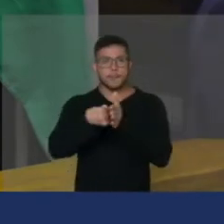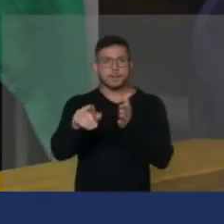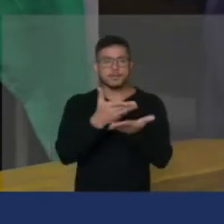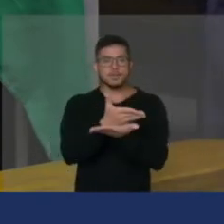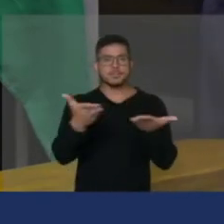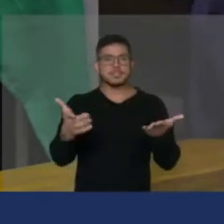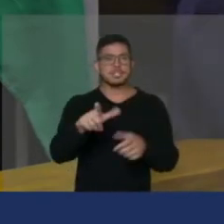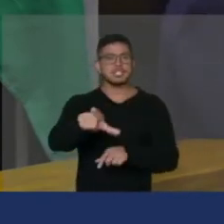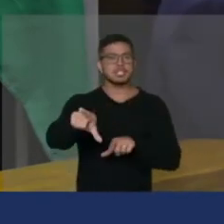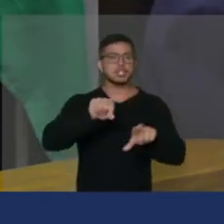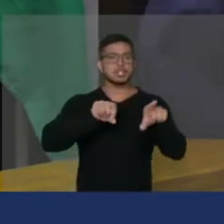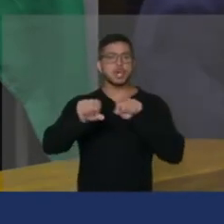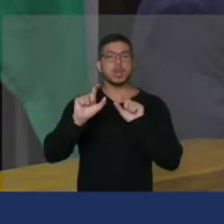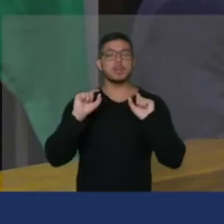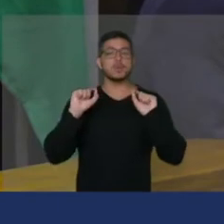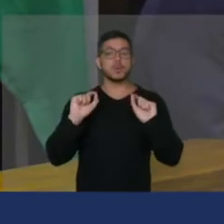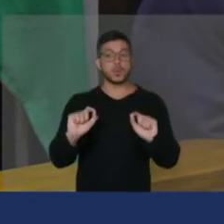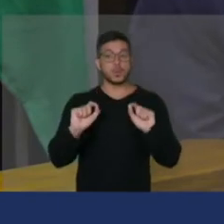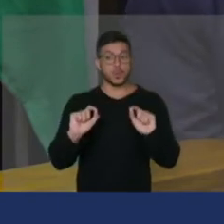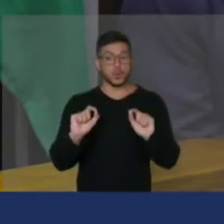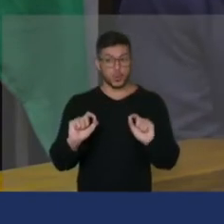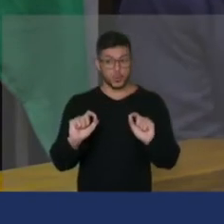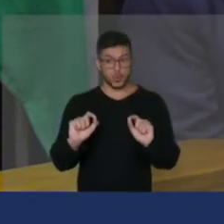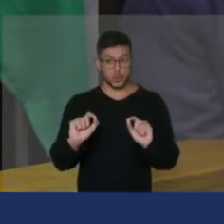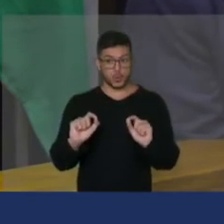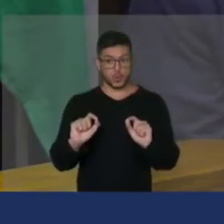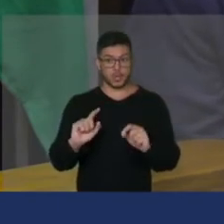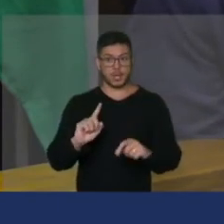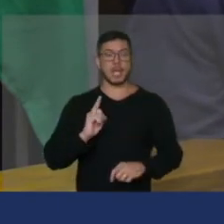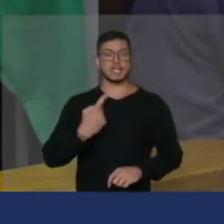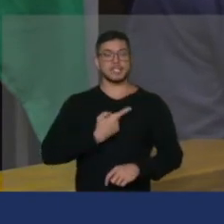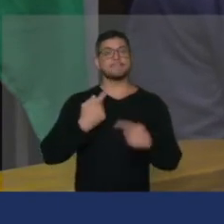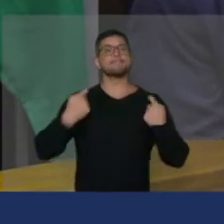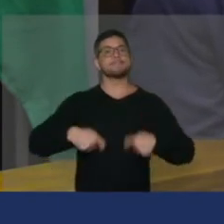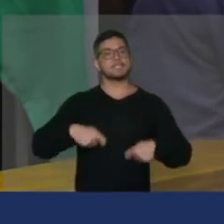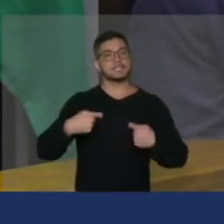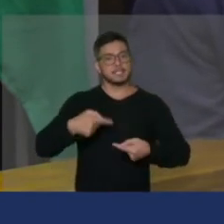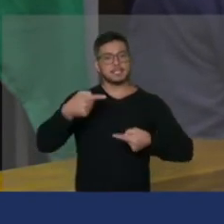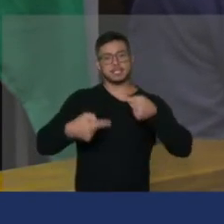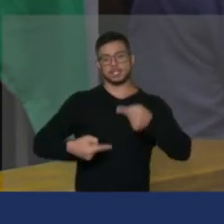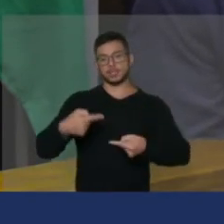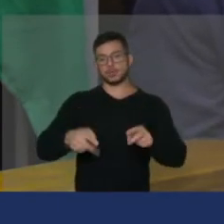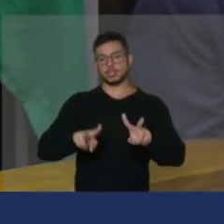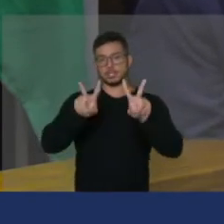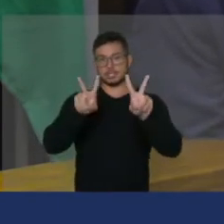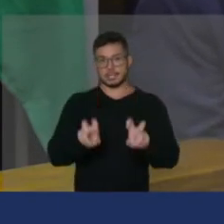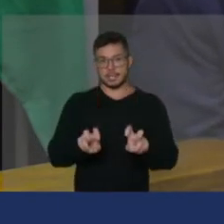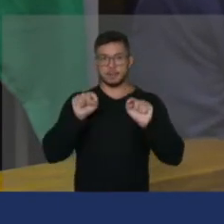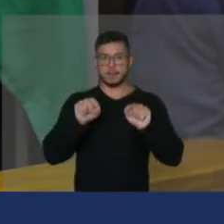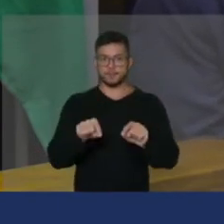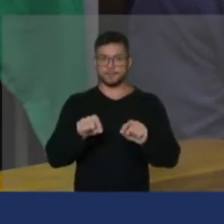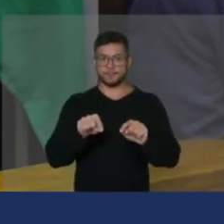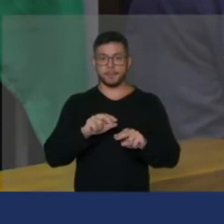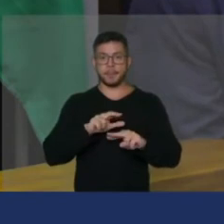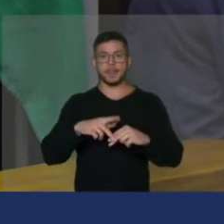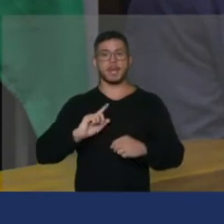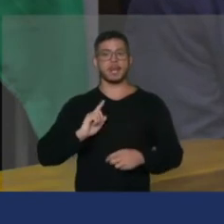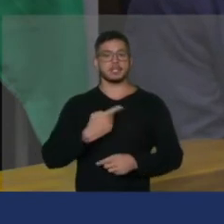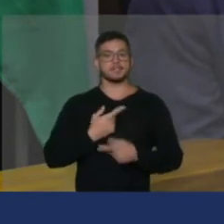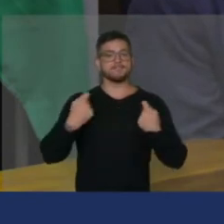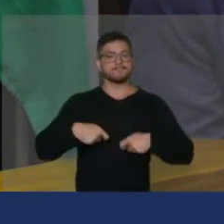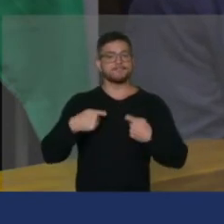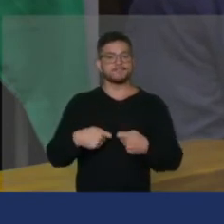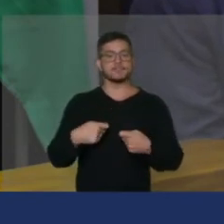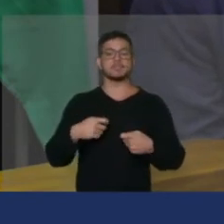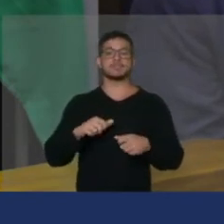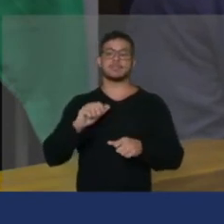escolha? É preciso jogar luz nesse assunto, para que a gente possa de verdade enxergar e buscar as